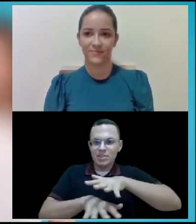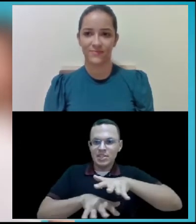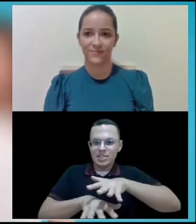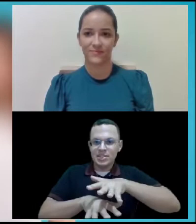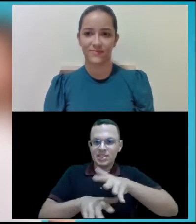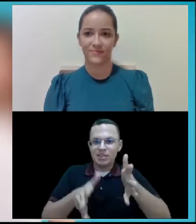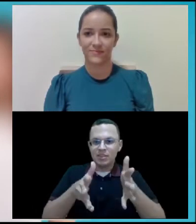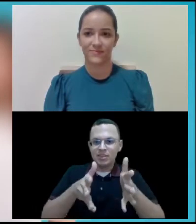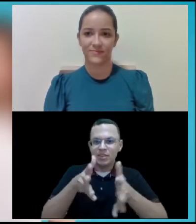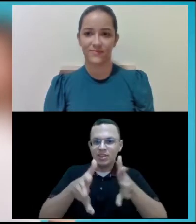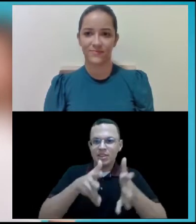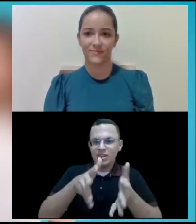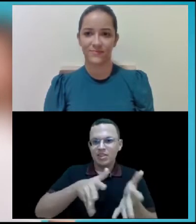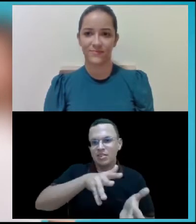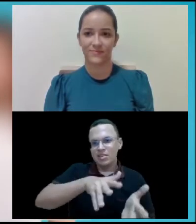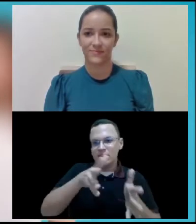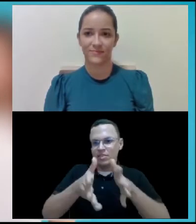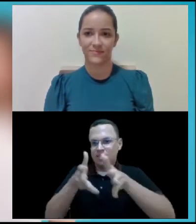Não pode ser assim,